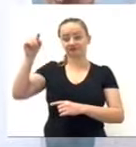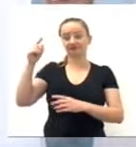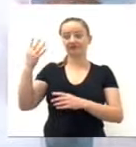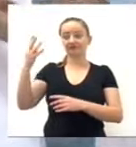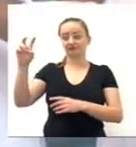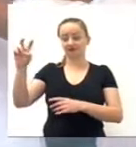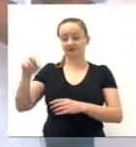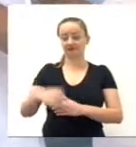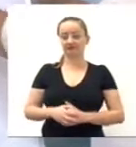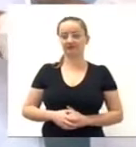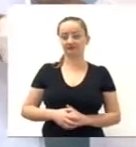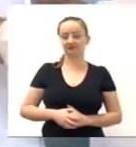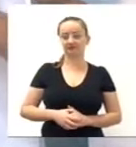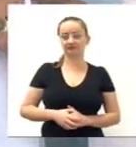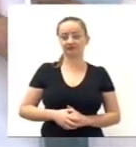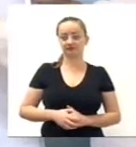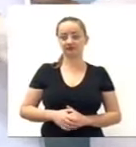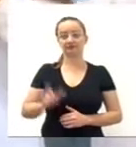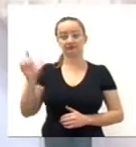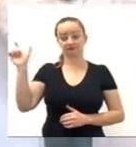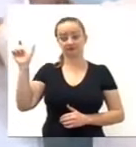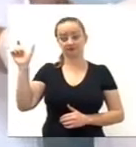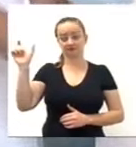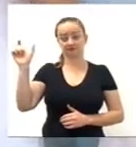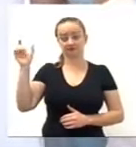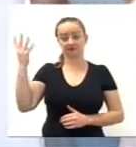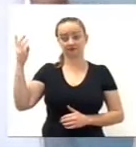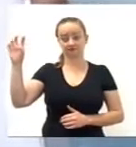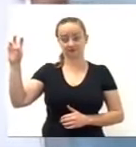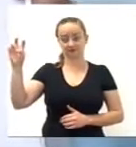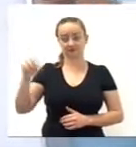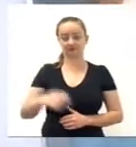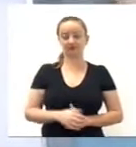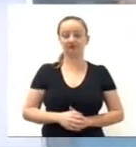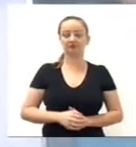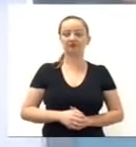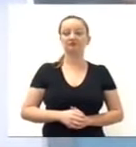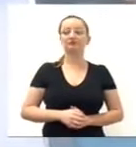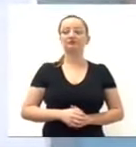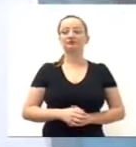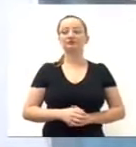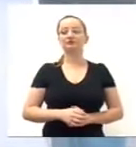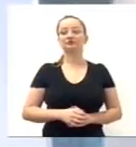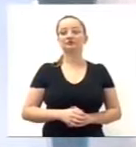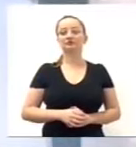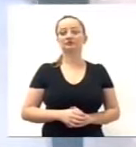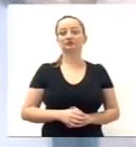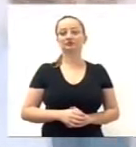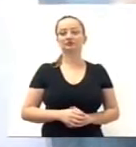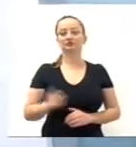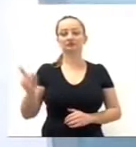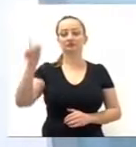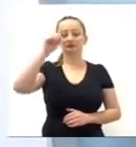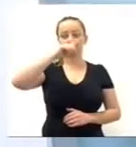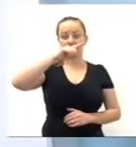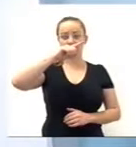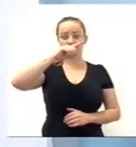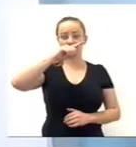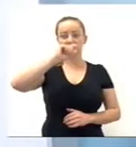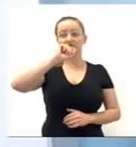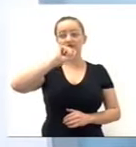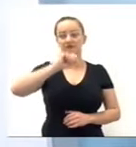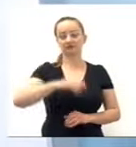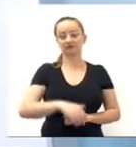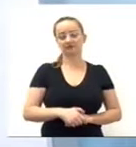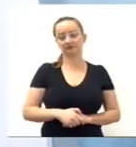graus. Ok? Ó, tem um ângulo aqui, 45 graus. E daqui até aqui?